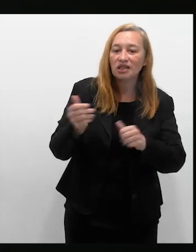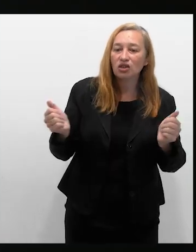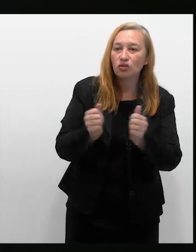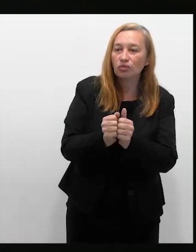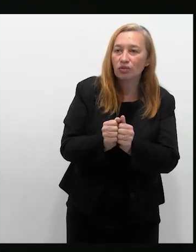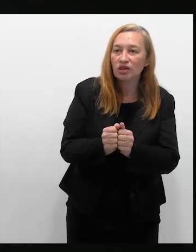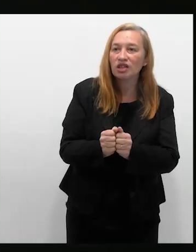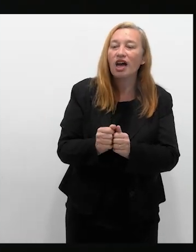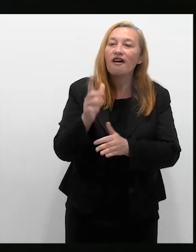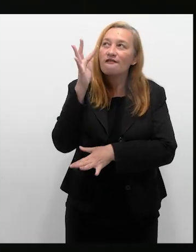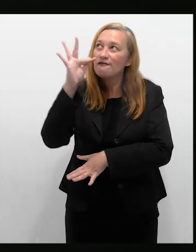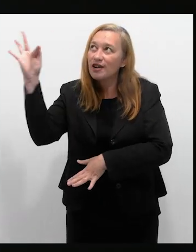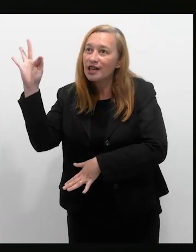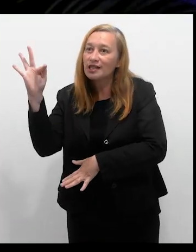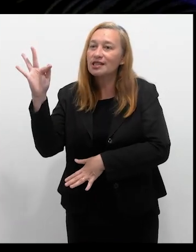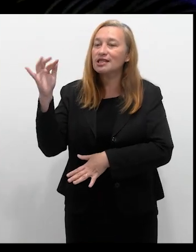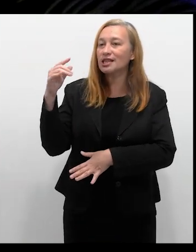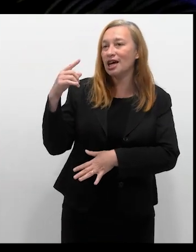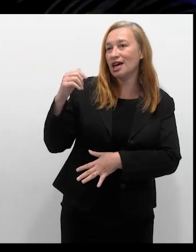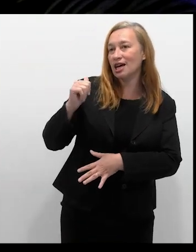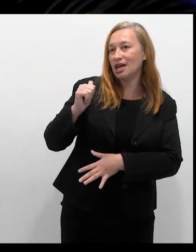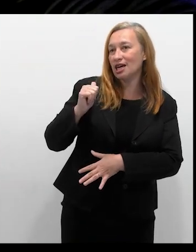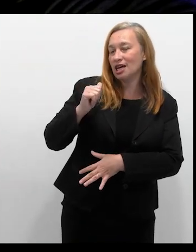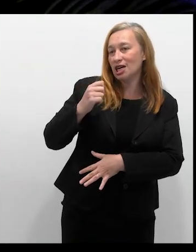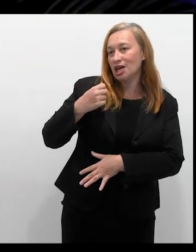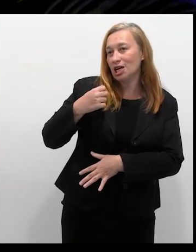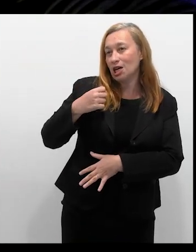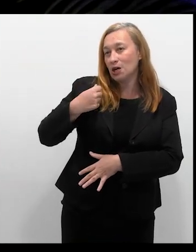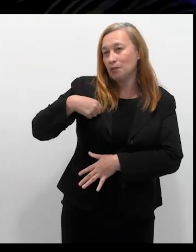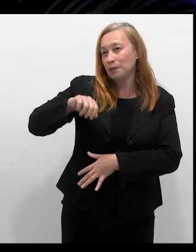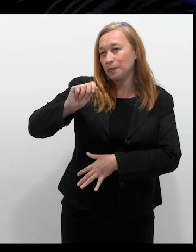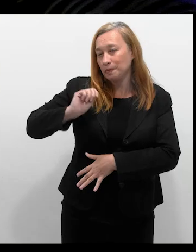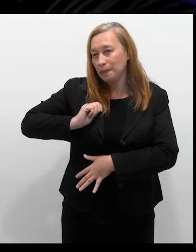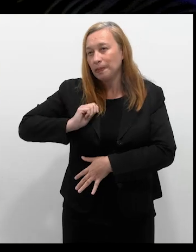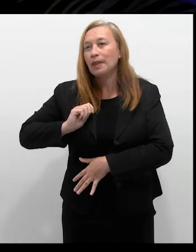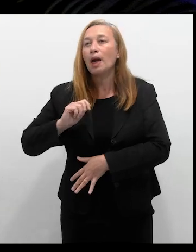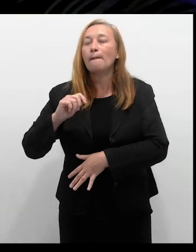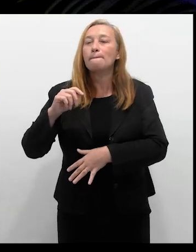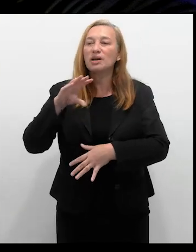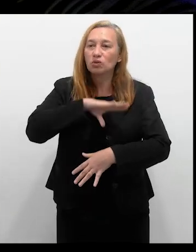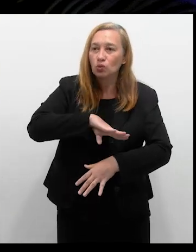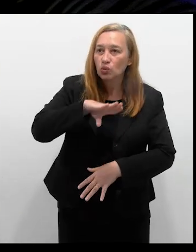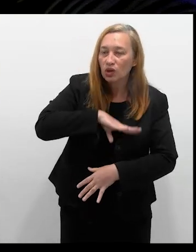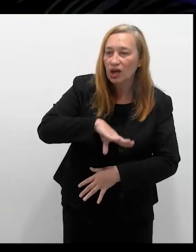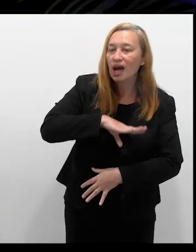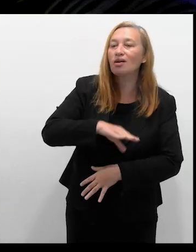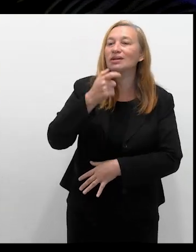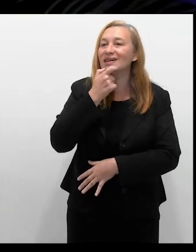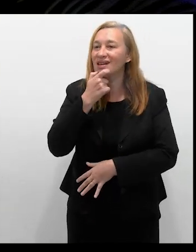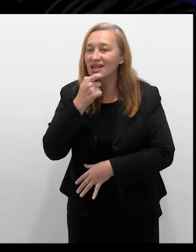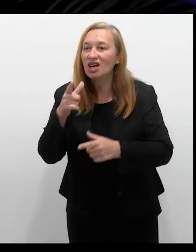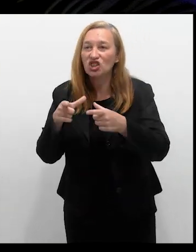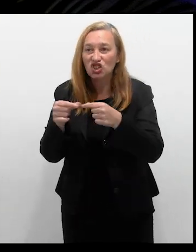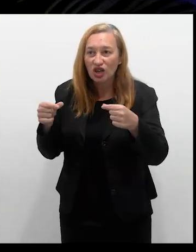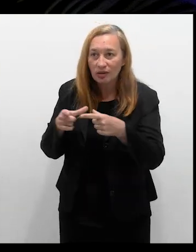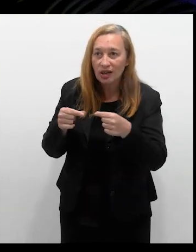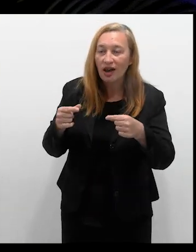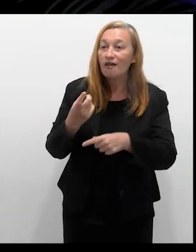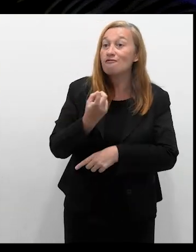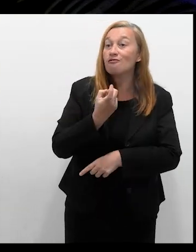são os outros países que nos acompanham? Olha, França, Espanha, Portugal, Inglaterra,